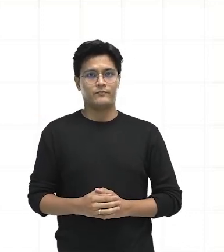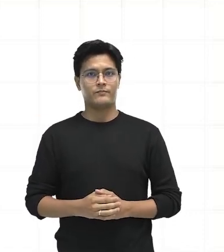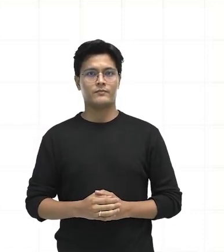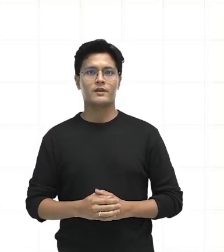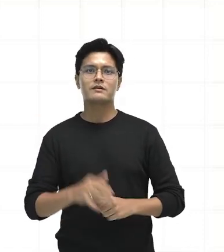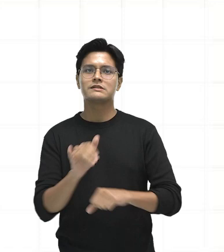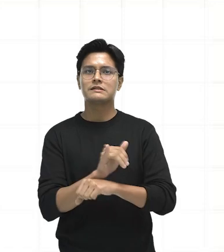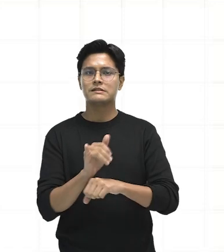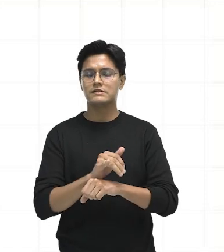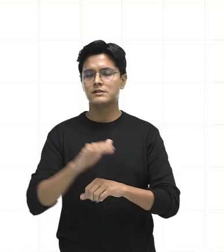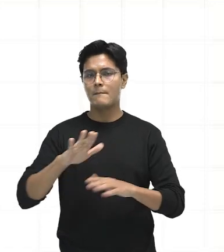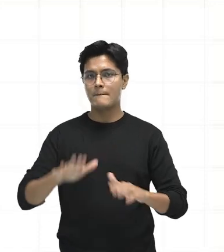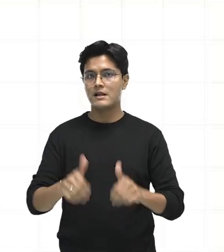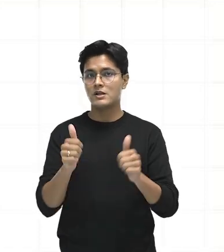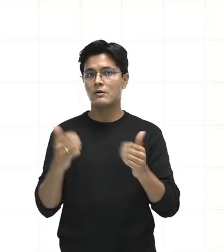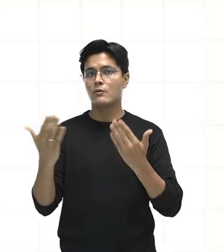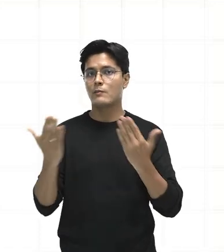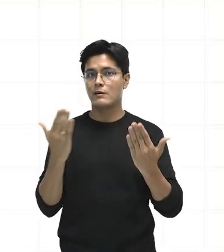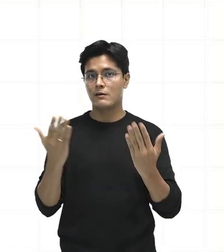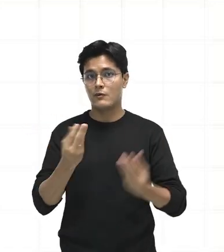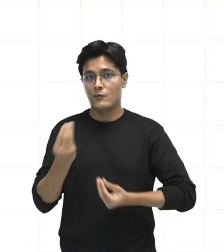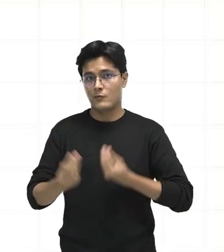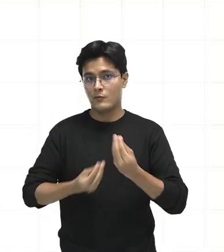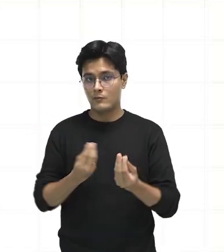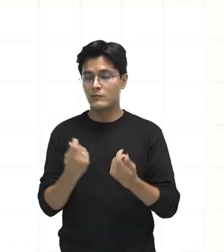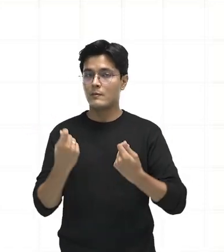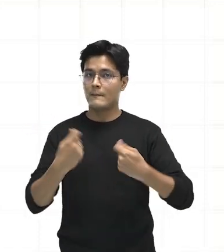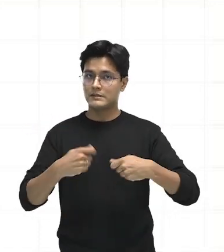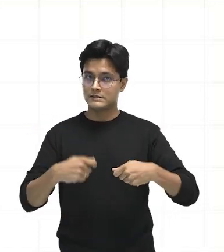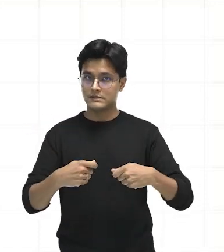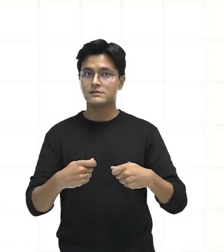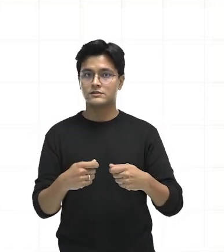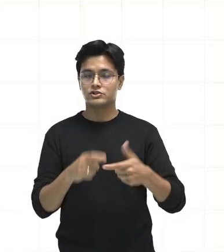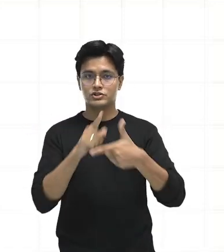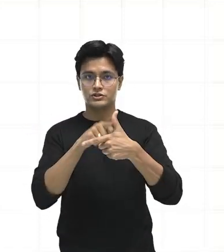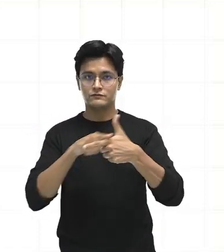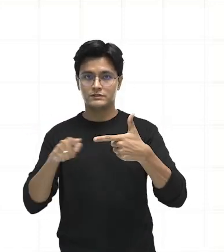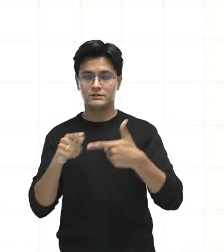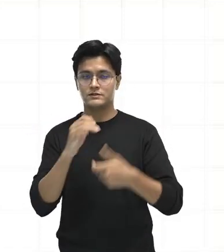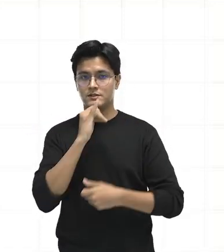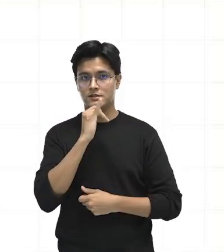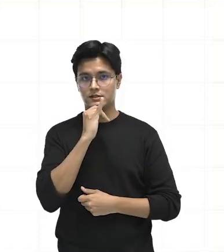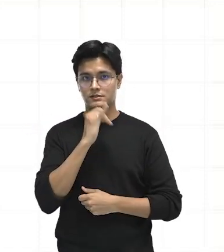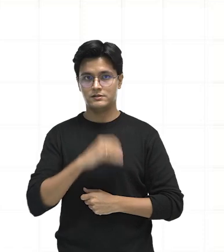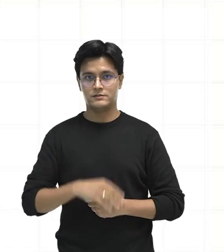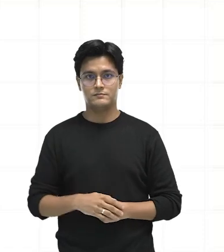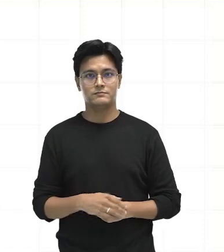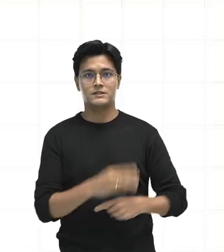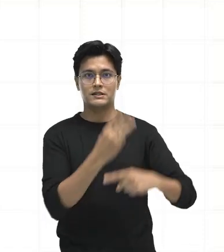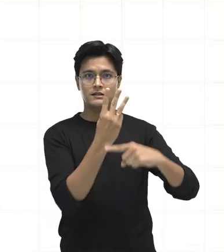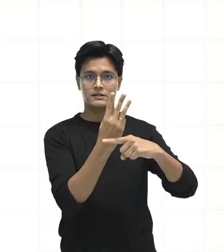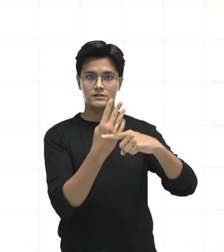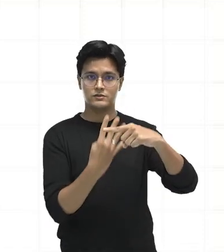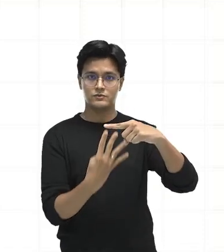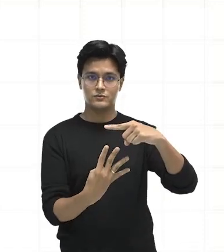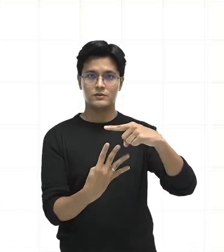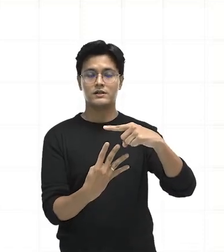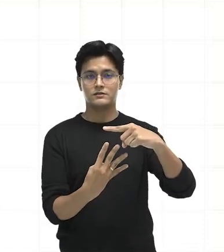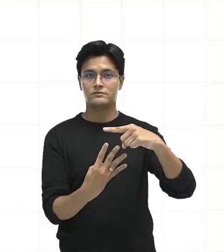gente fazer essa comparação é se a gente dividir. Por exemplo, 3 dividido por 4